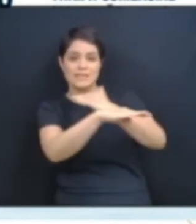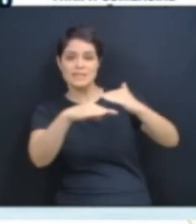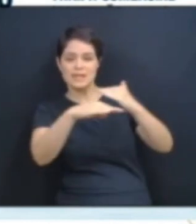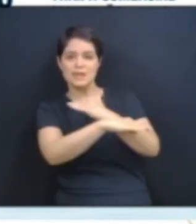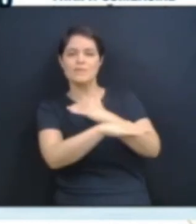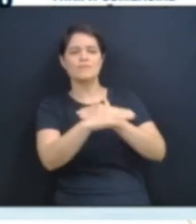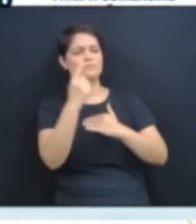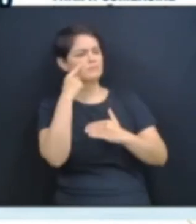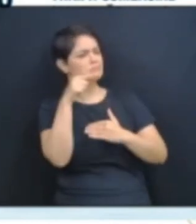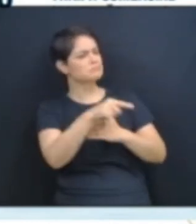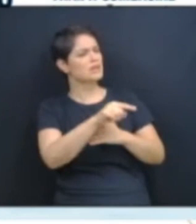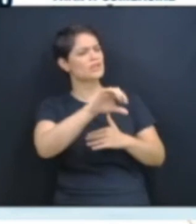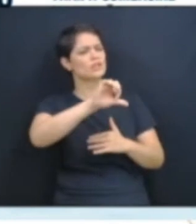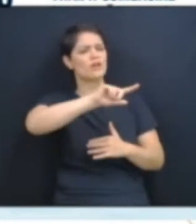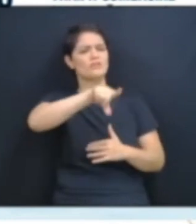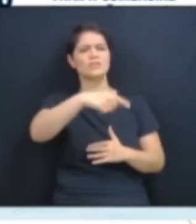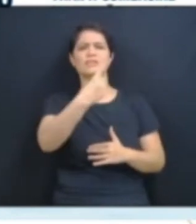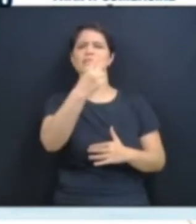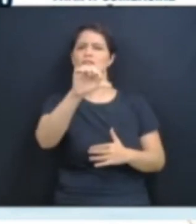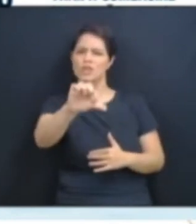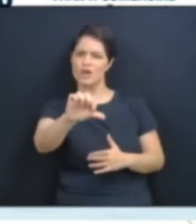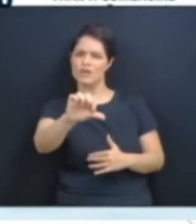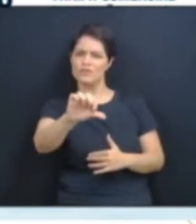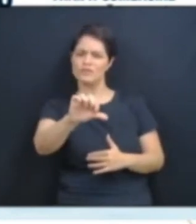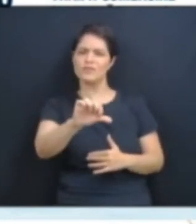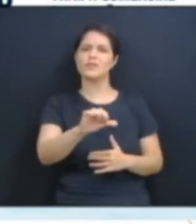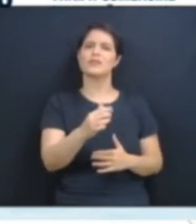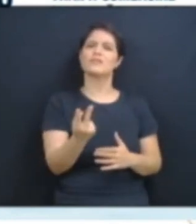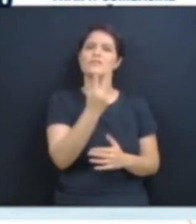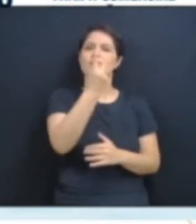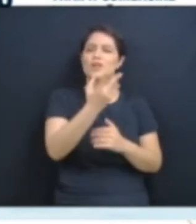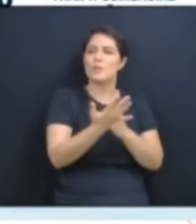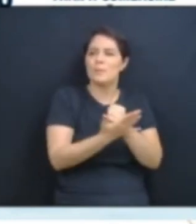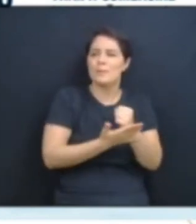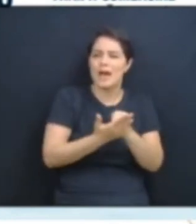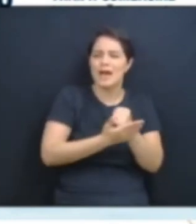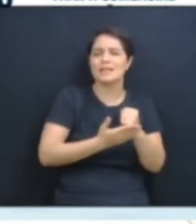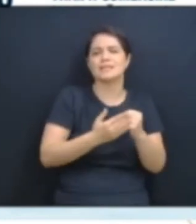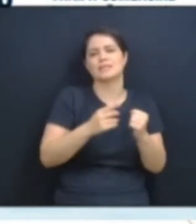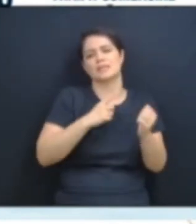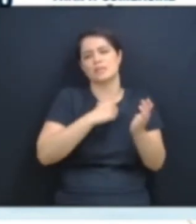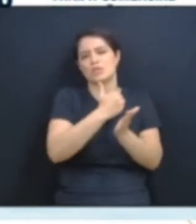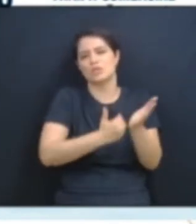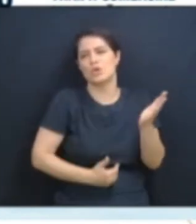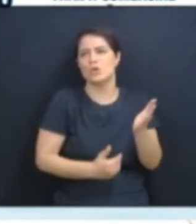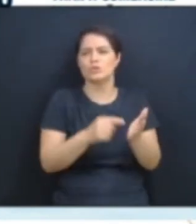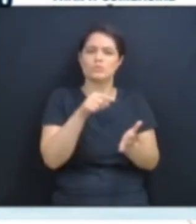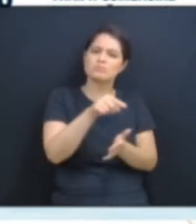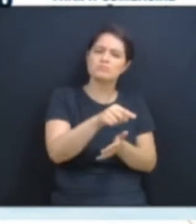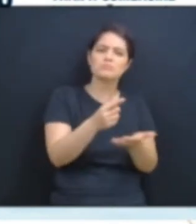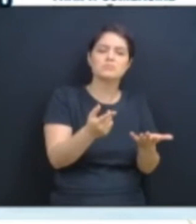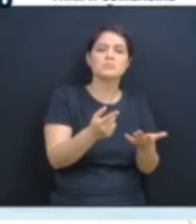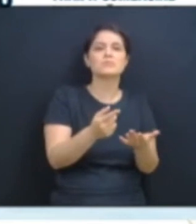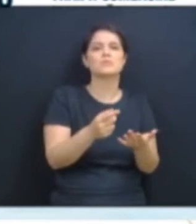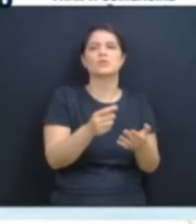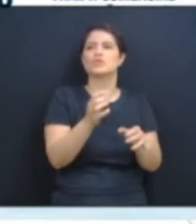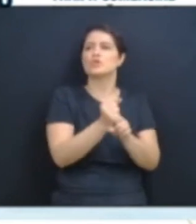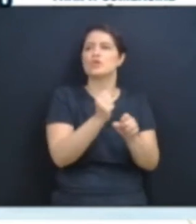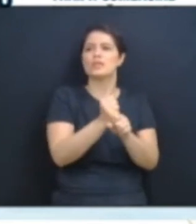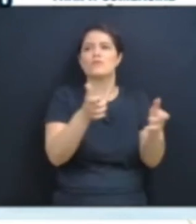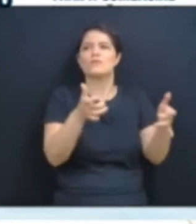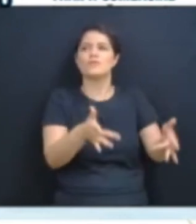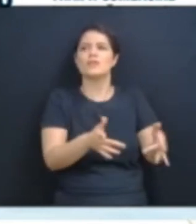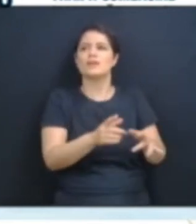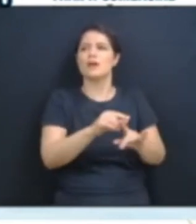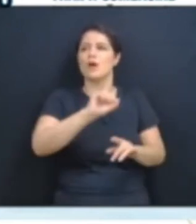valor de R$ 8,45 obtido como base, depois do desconto, não considera o degrau tarifário. Olha lá na parte